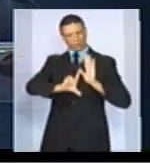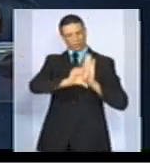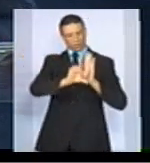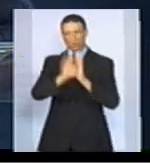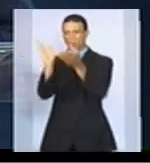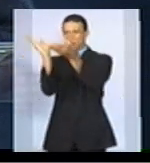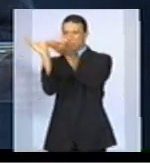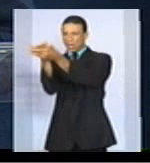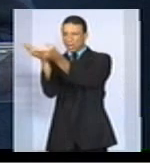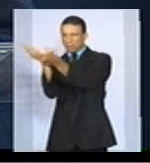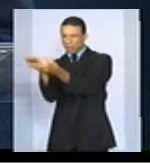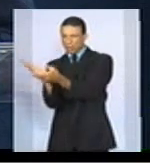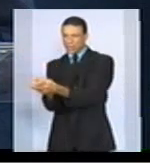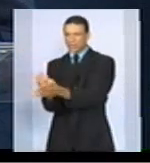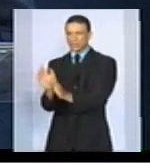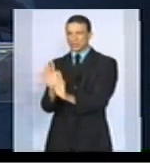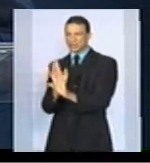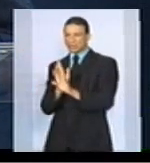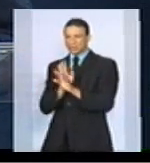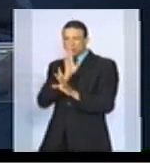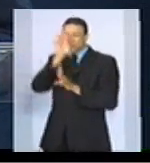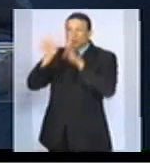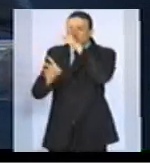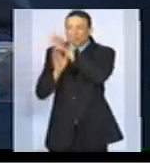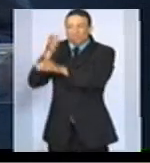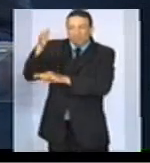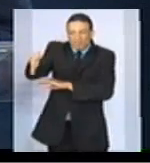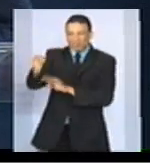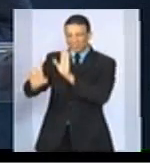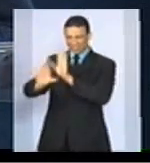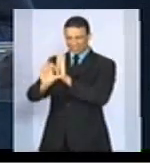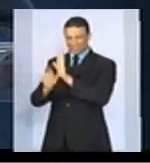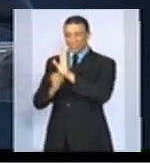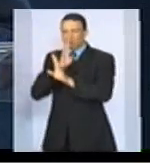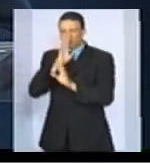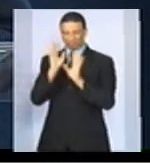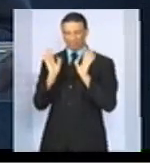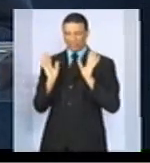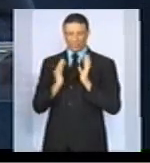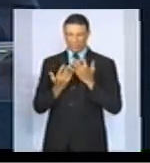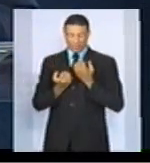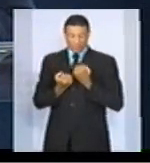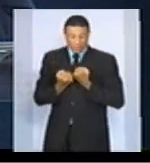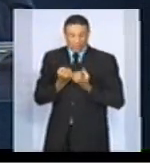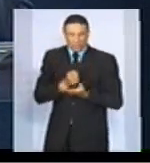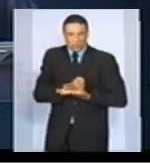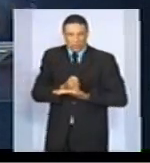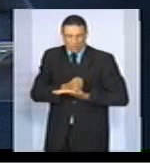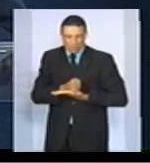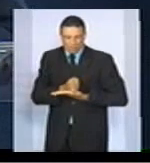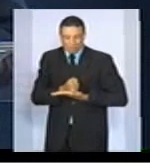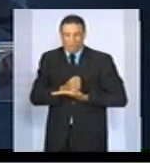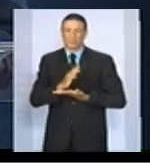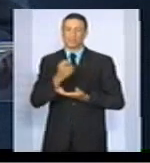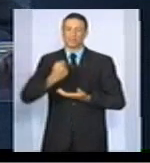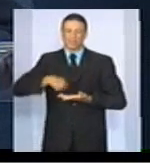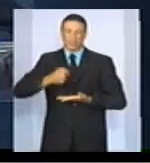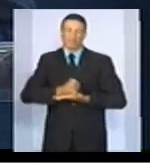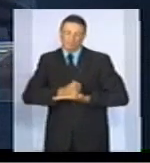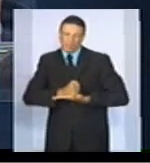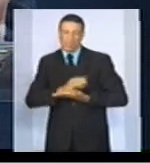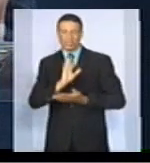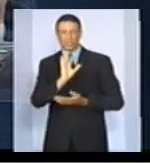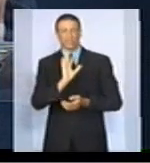a gente precisa se conter para não entrar nas questões constitucionais e eu mesmo algumas afirmações